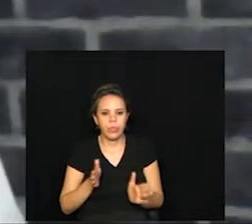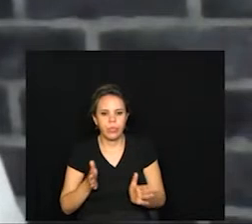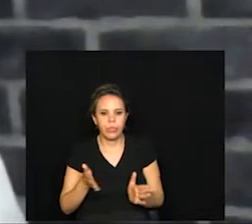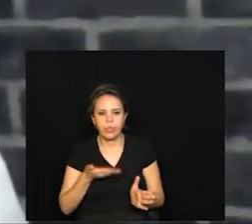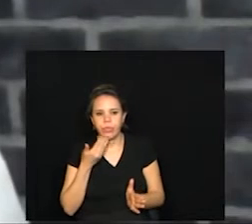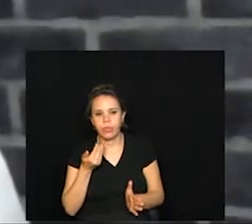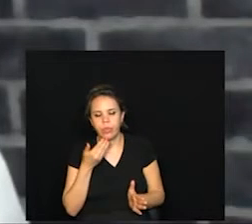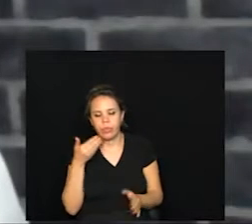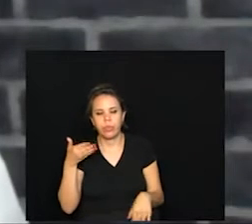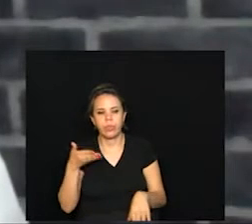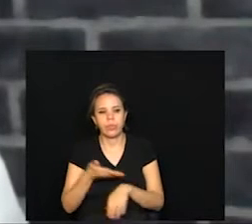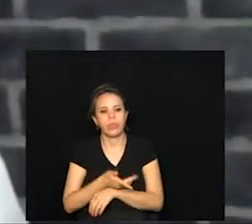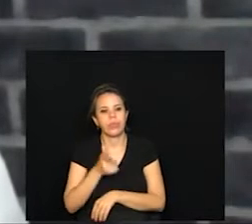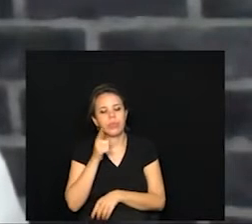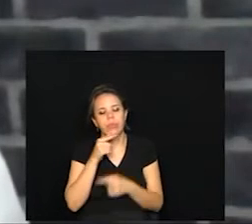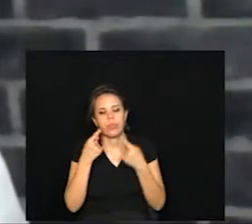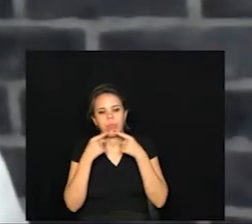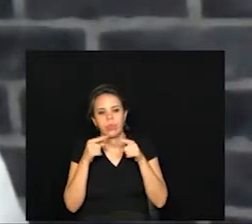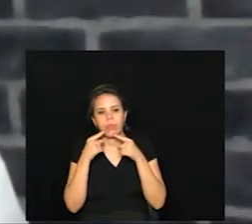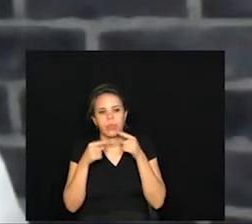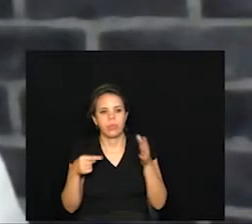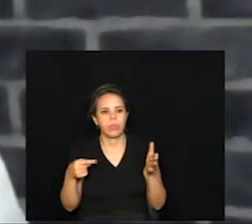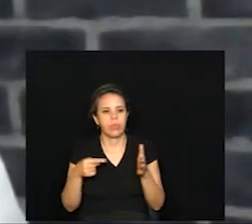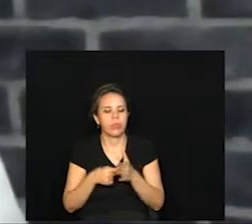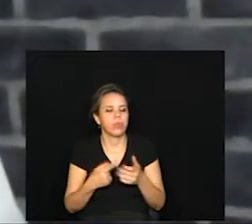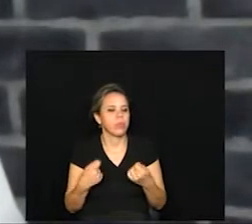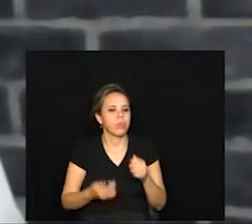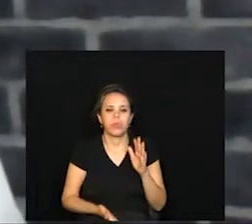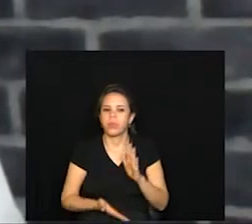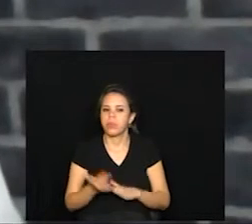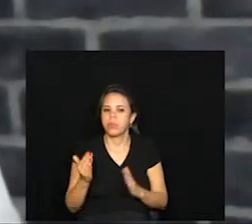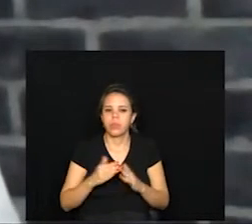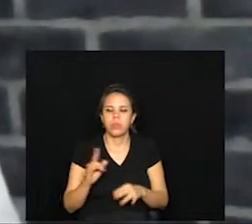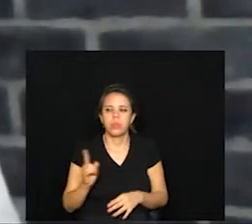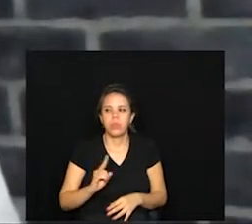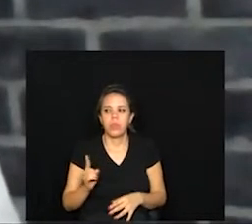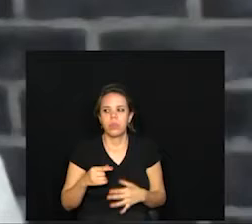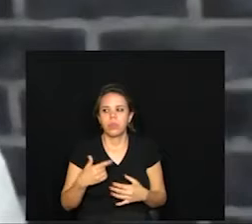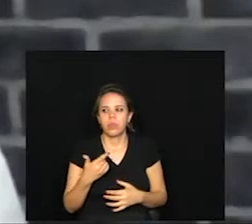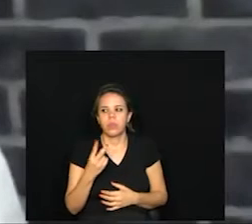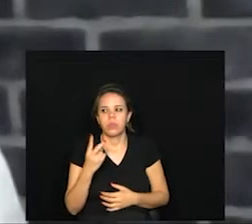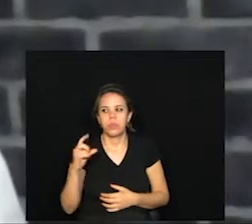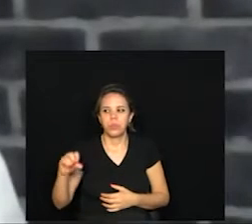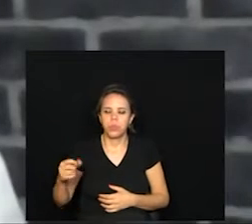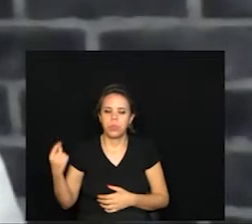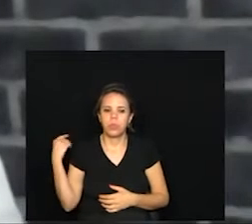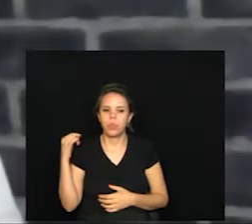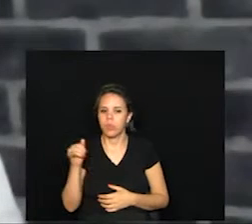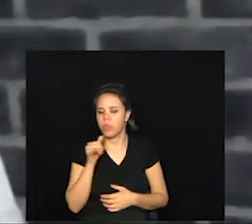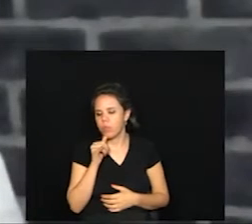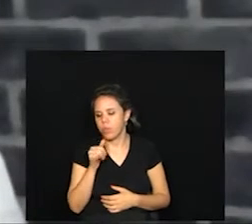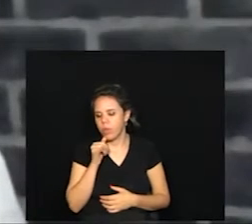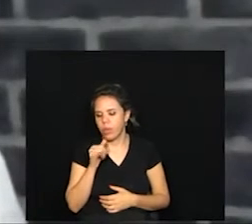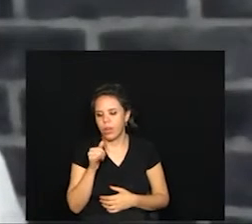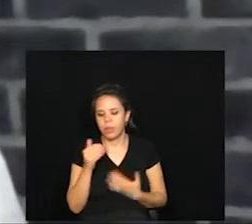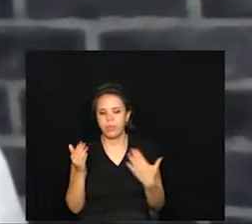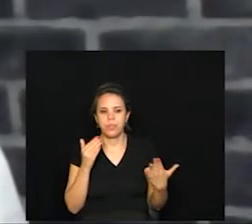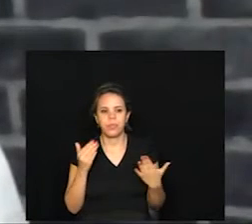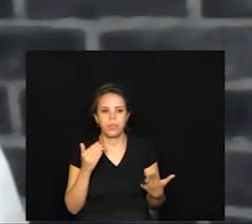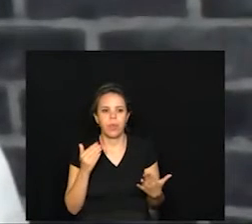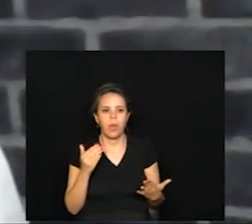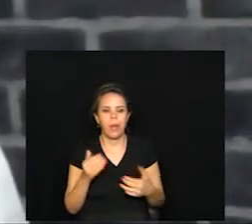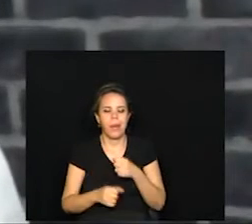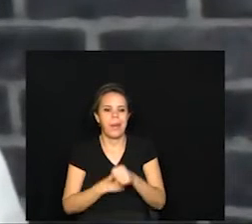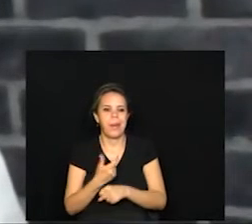o consumidor ele consegue fazer a reclamação sem sair de casa. Então, em 2019, por exemplo, comparando 2019